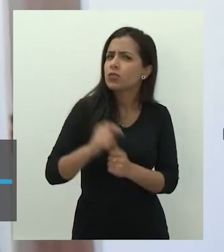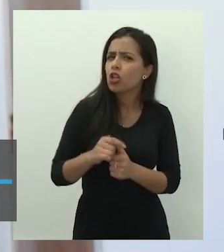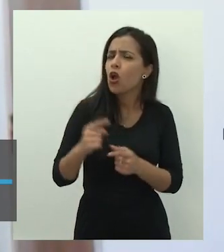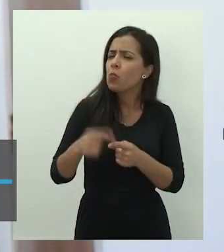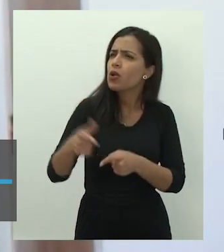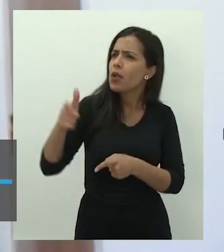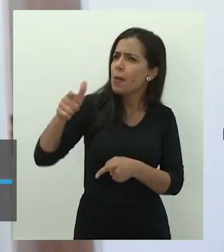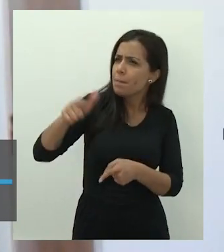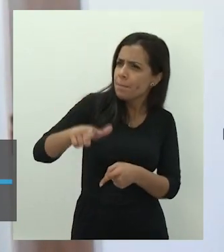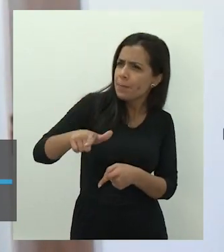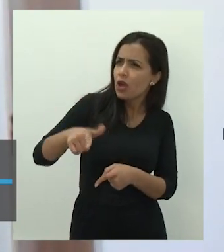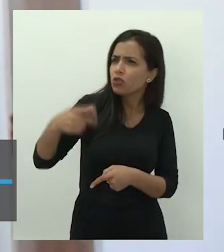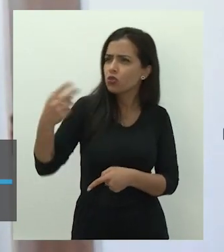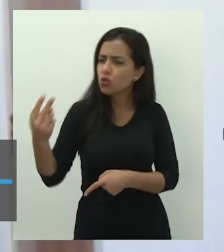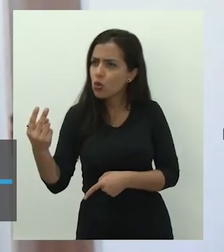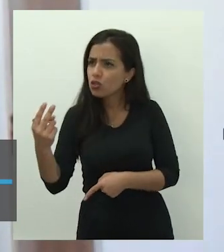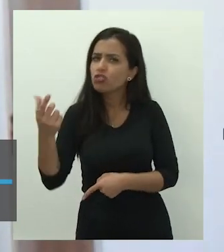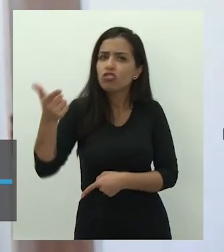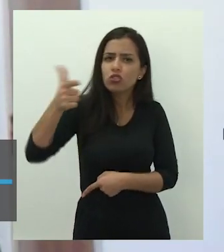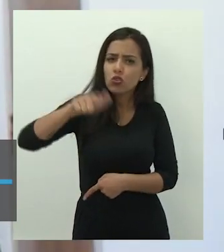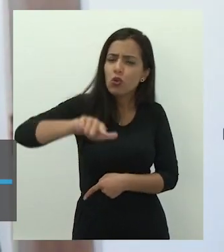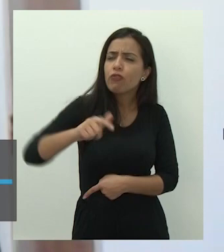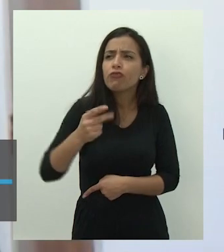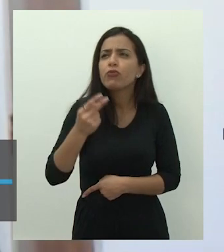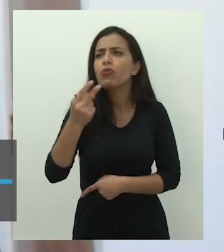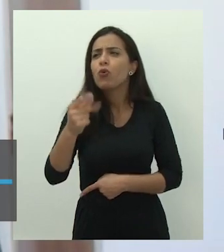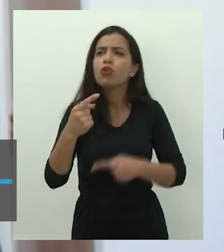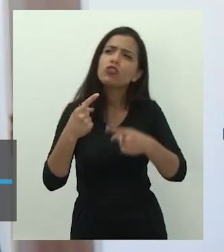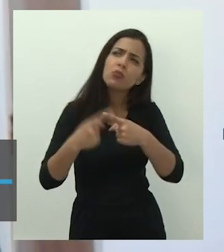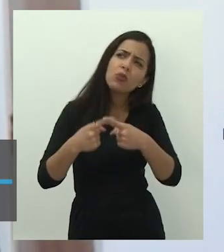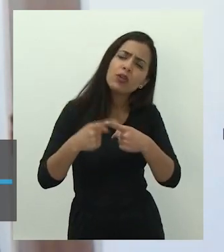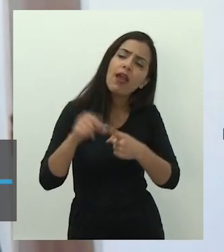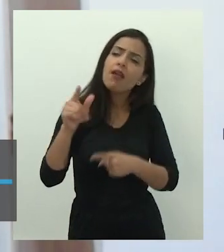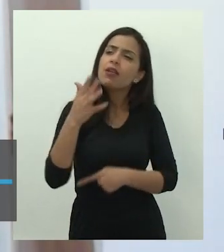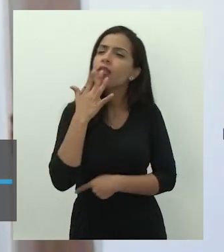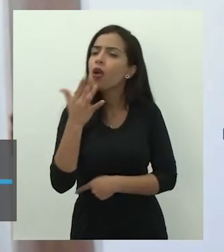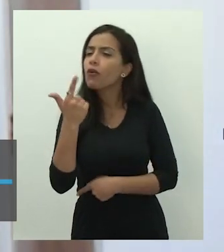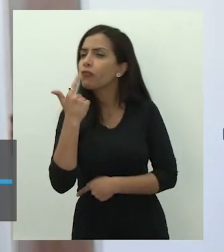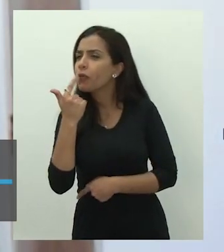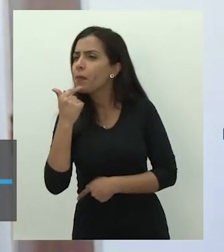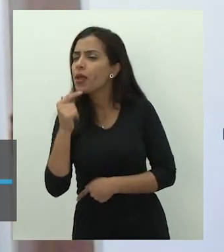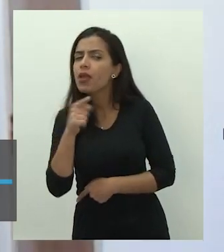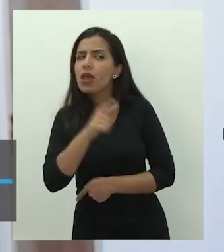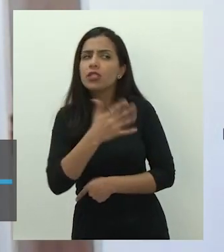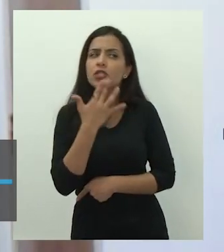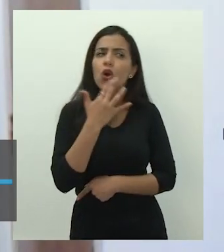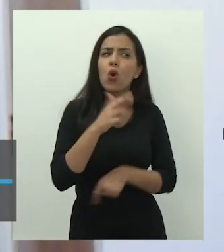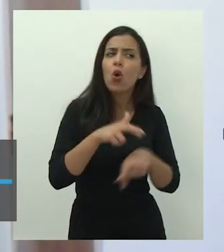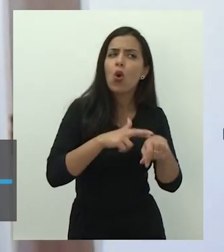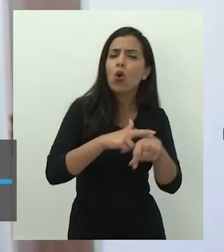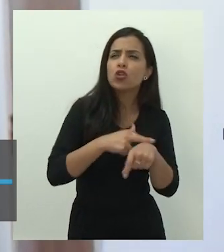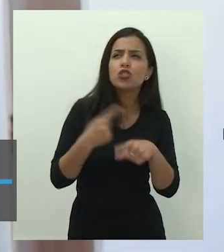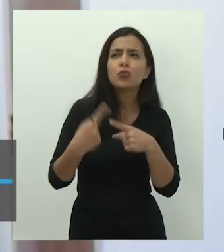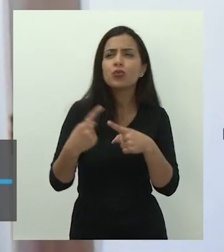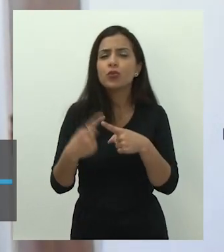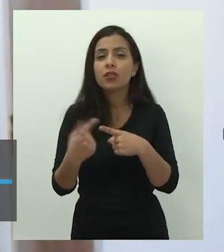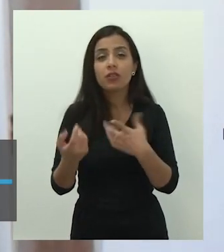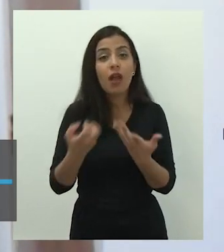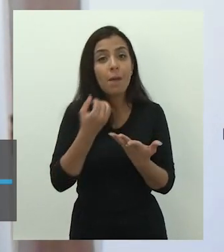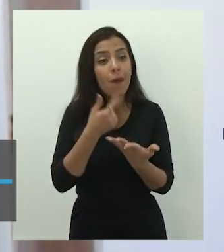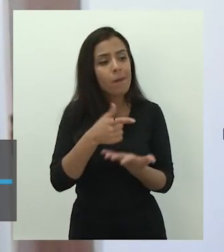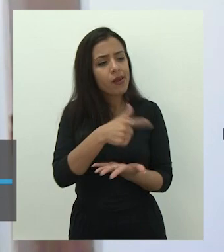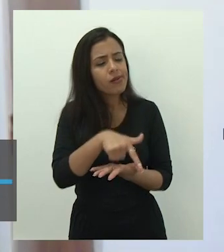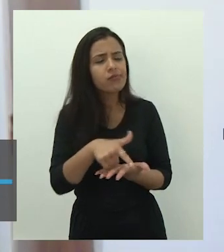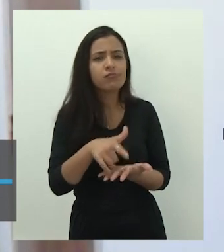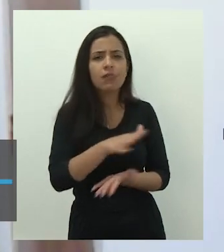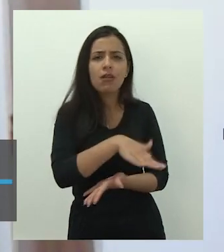repete 2? Por que são agrupados de 2 em 2? Porque uma cor é vermelha, depois é roxa, depois volta para o vermelho. Então, quando ela